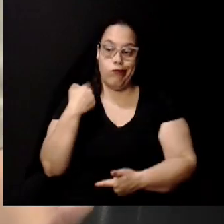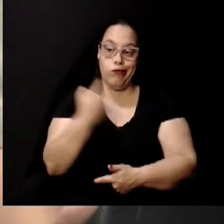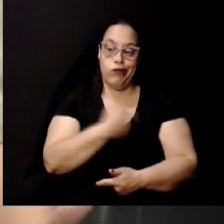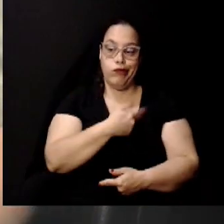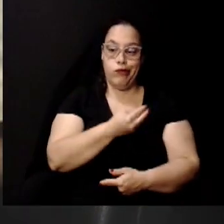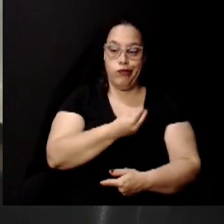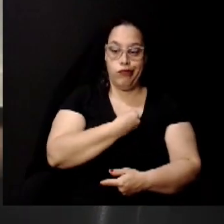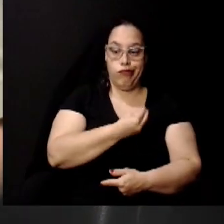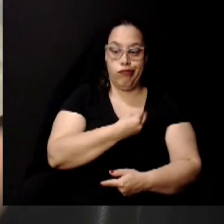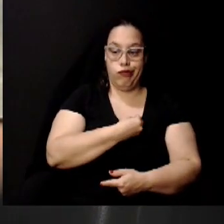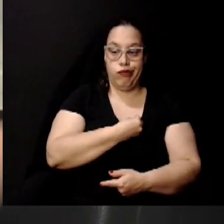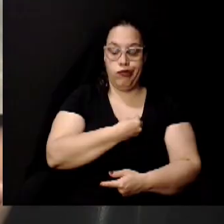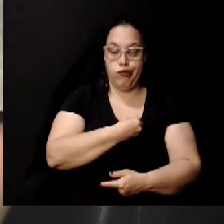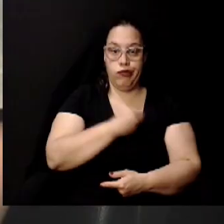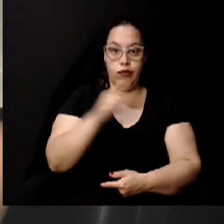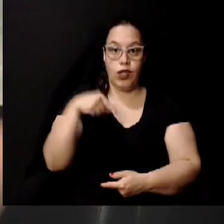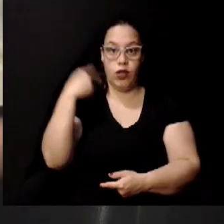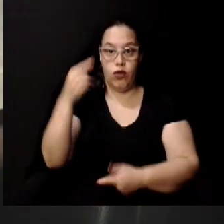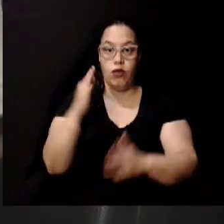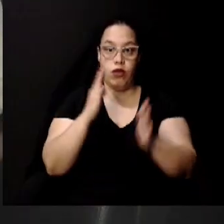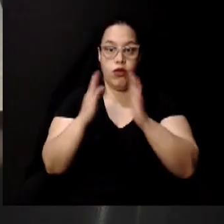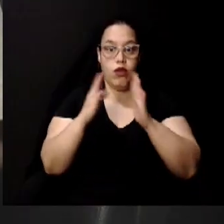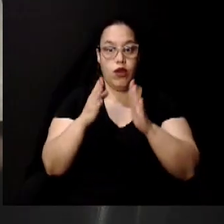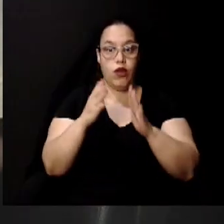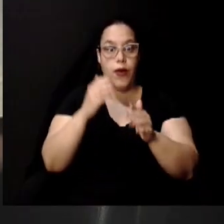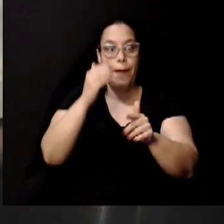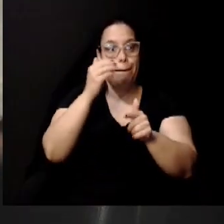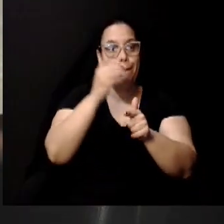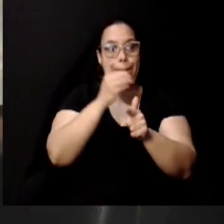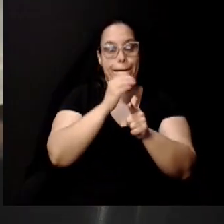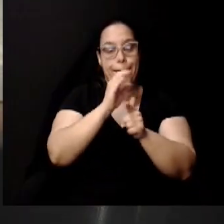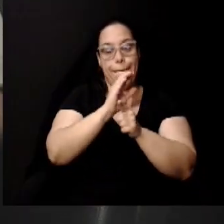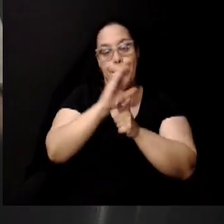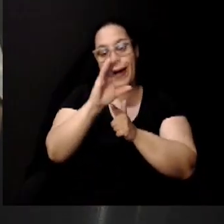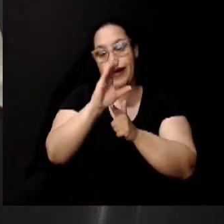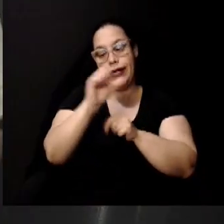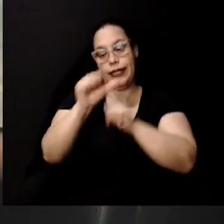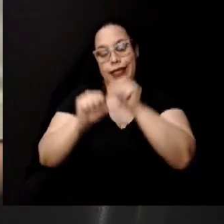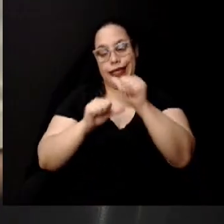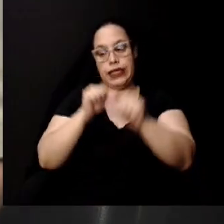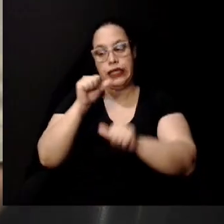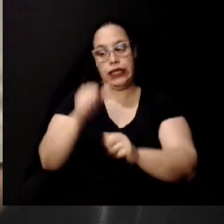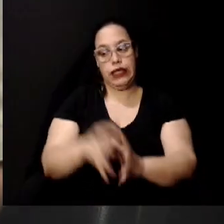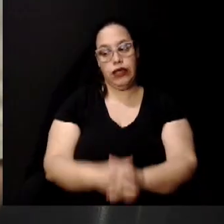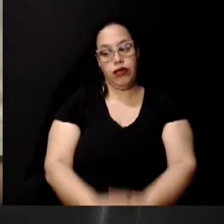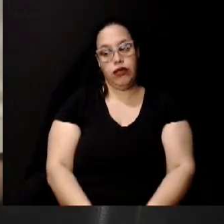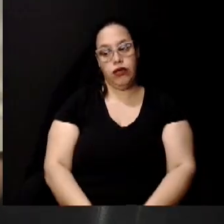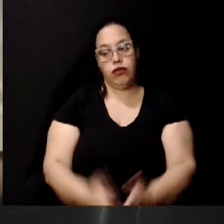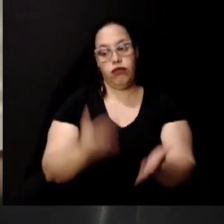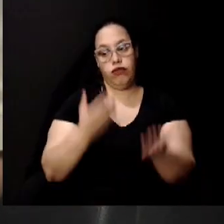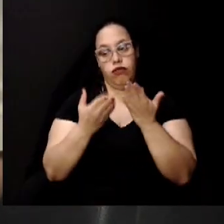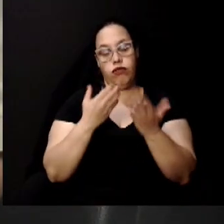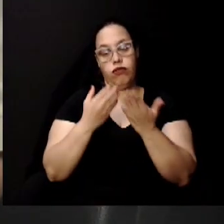no próximo período uma crise grande de uma substituição que tem sido comparada só à Revolução